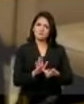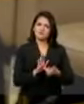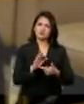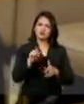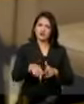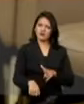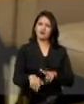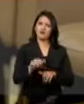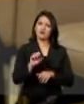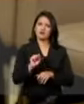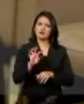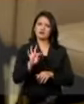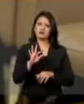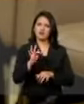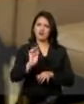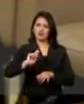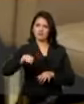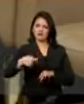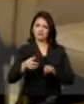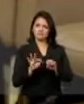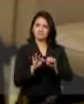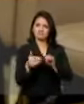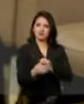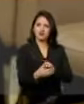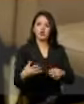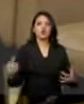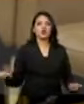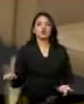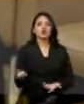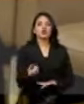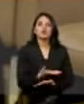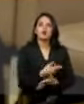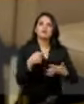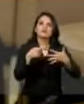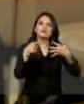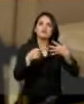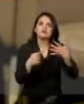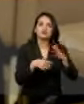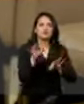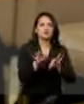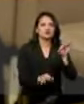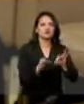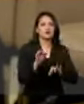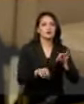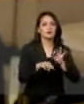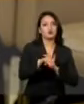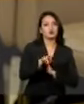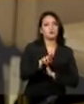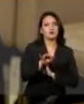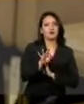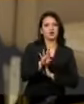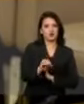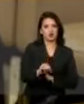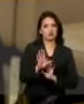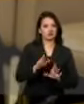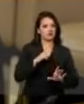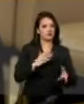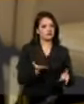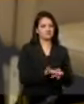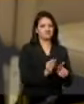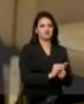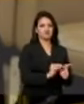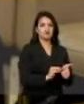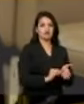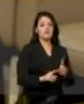novas ponderações no julgamento de mérito, além daquelas feitas na ação cautelar. E a